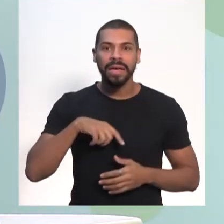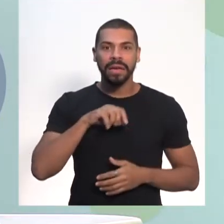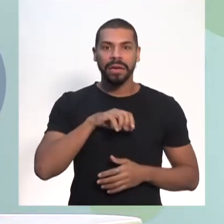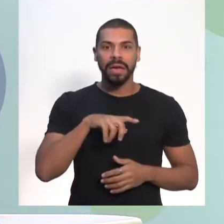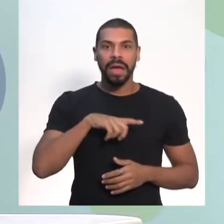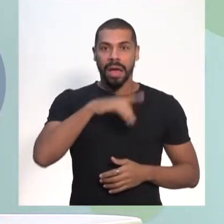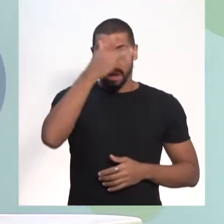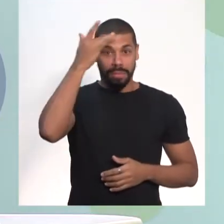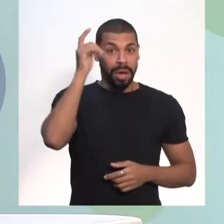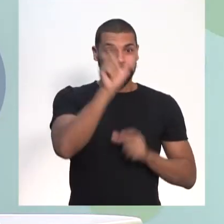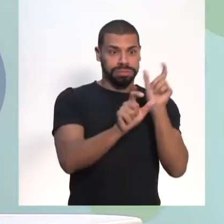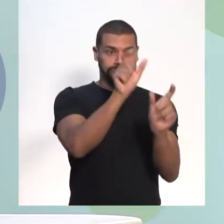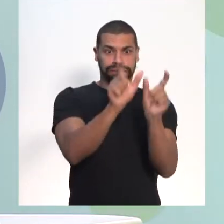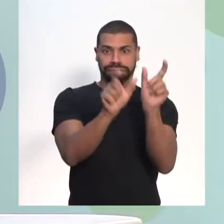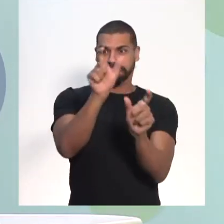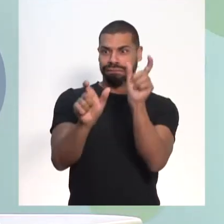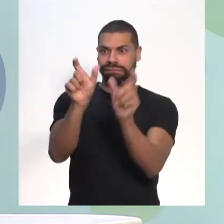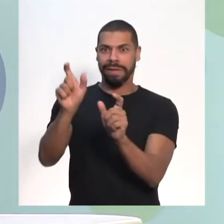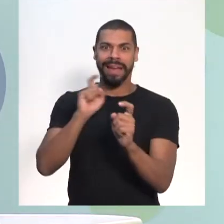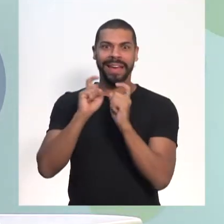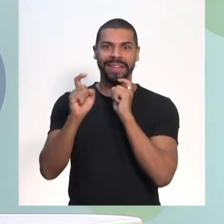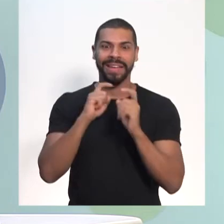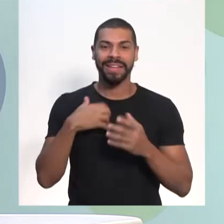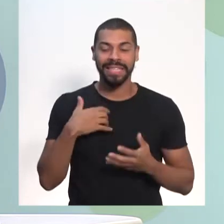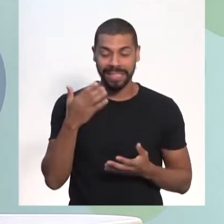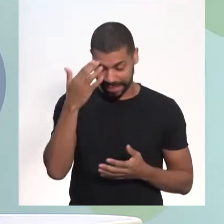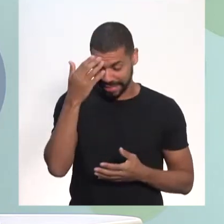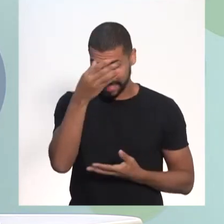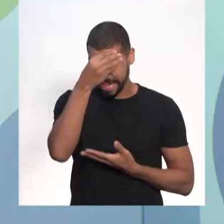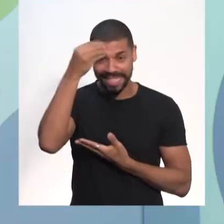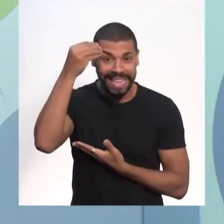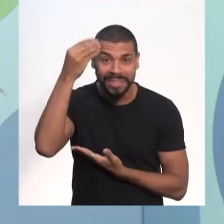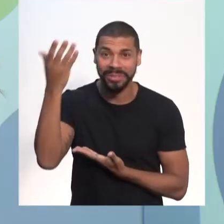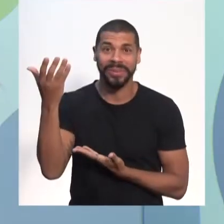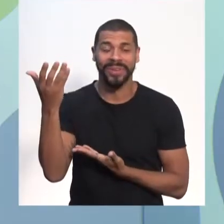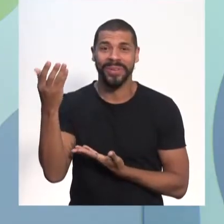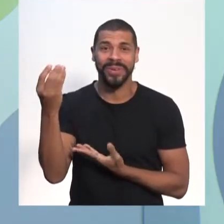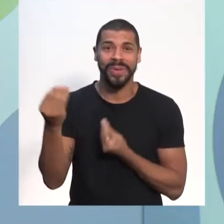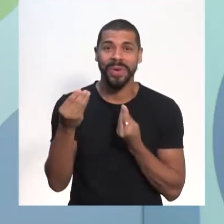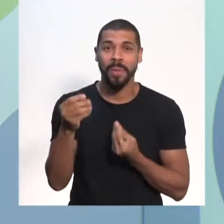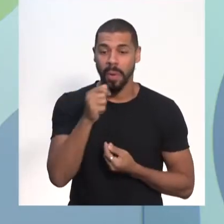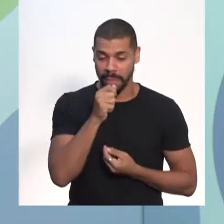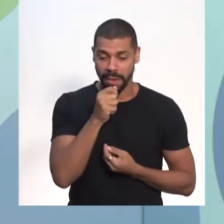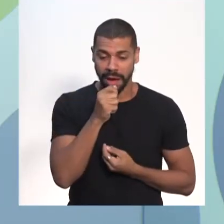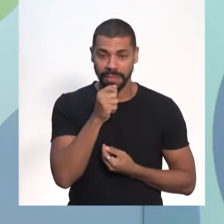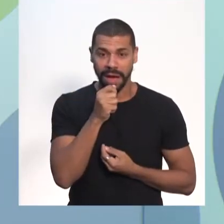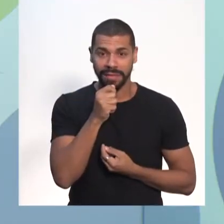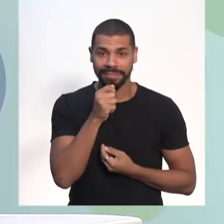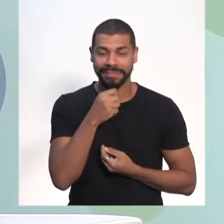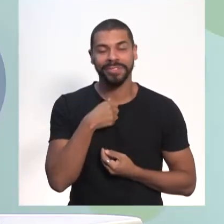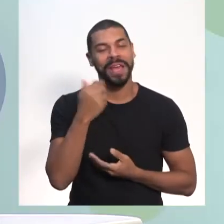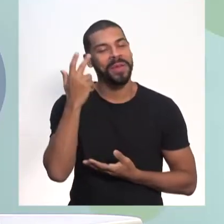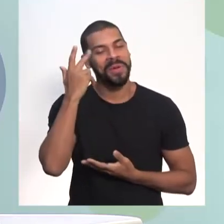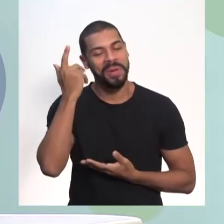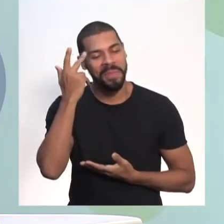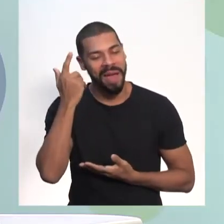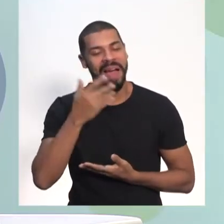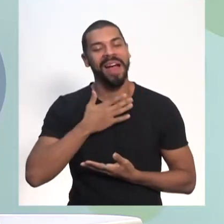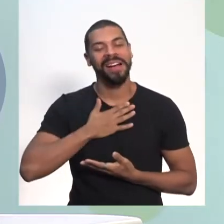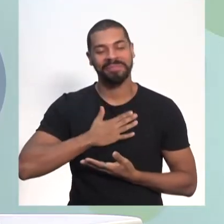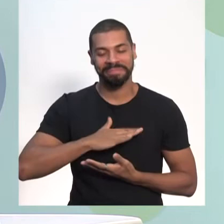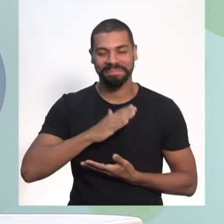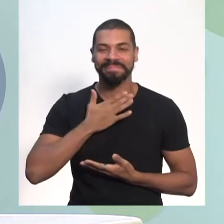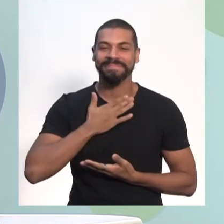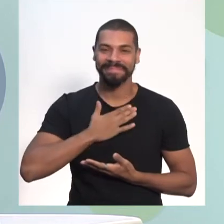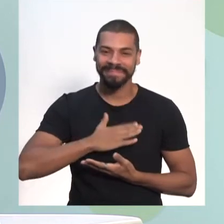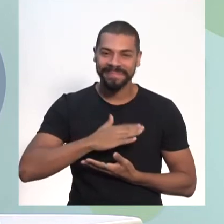de pessoas participando da reunião e a gente acaba esquecendo o microfone. Isso é muito comum. Então, às